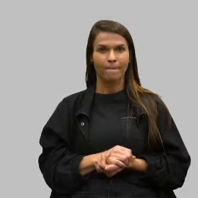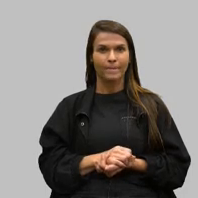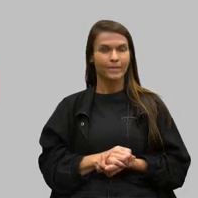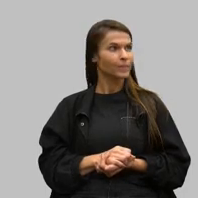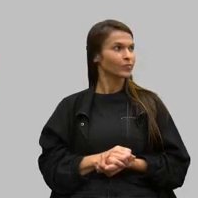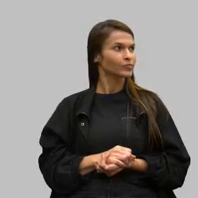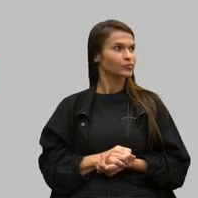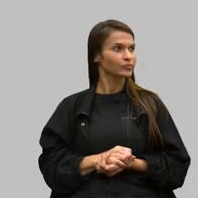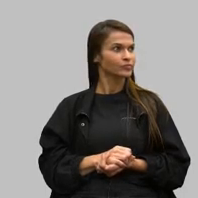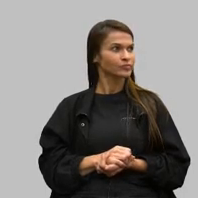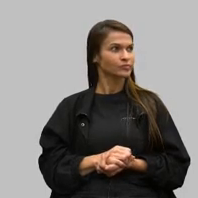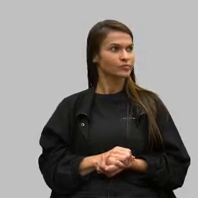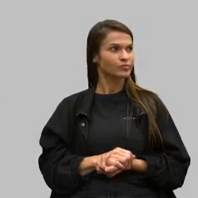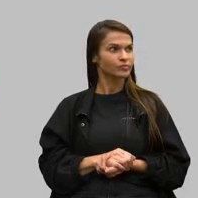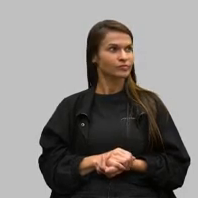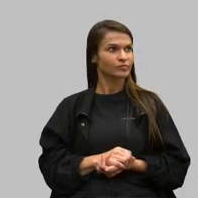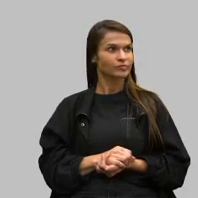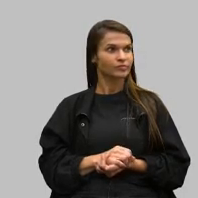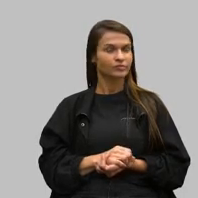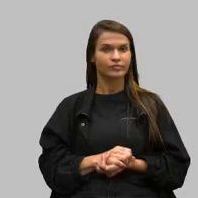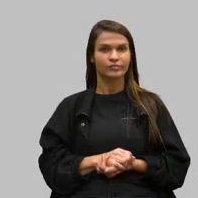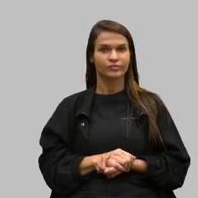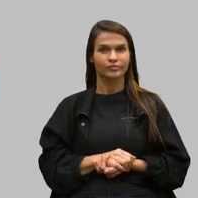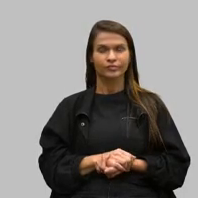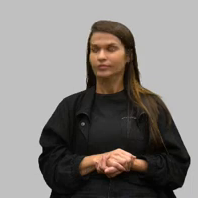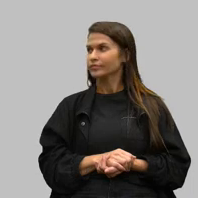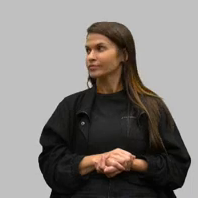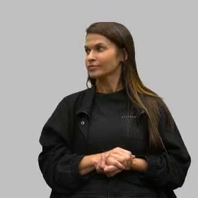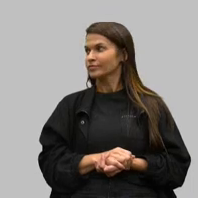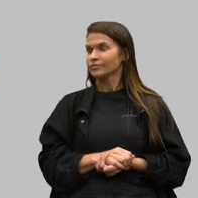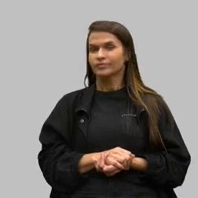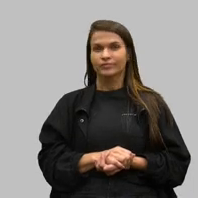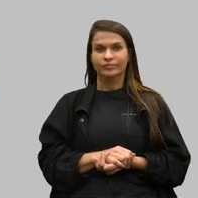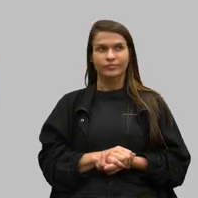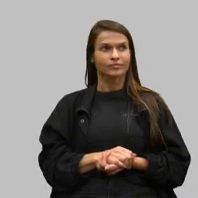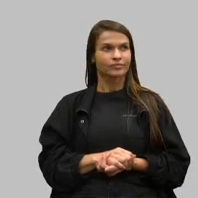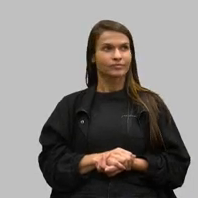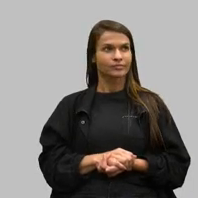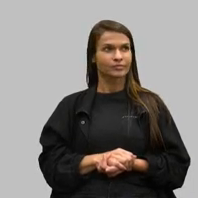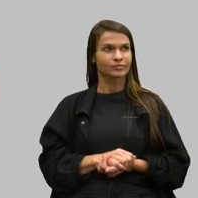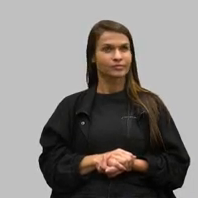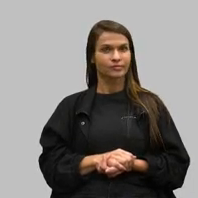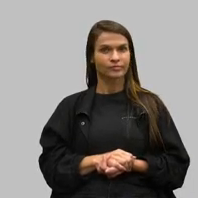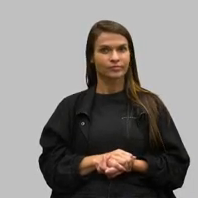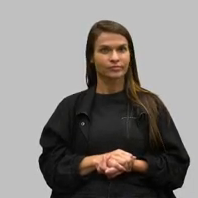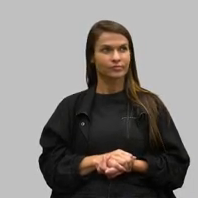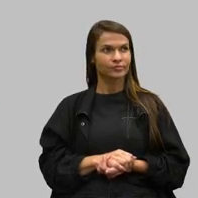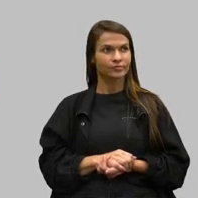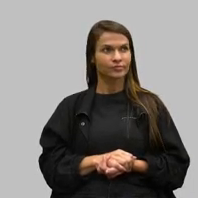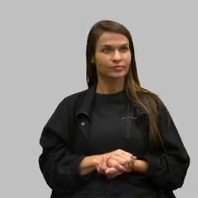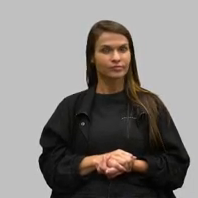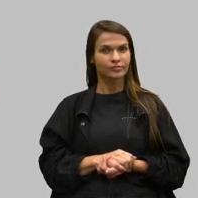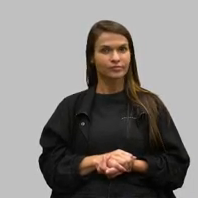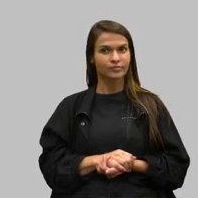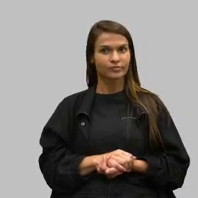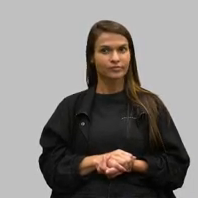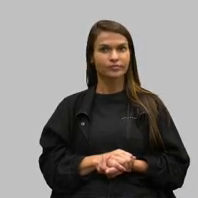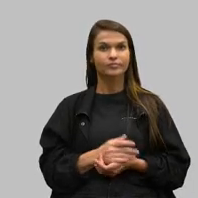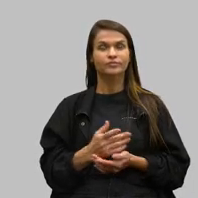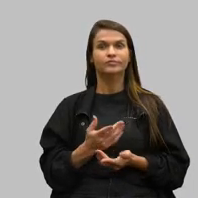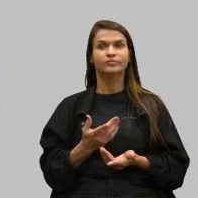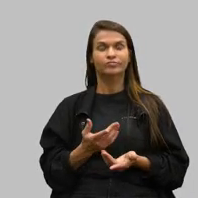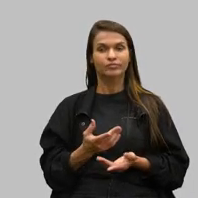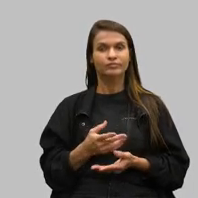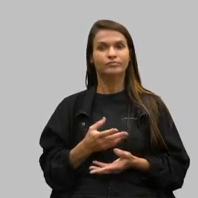sem faltar um medicamento, os novos hospitais através do Opera Mais de pequeno e médio poste estão suspirando, estão